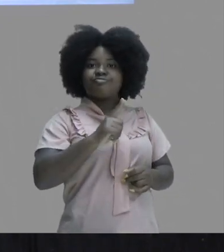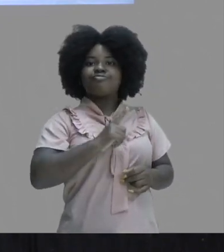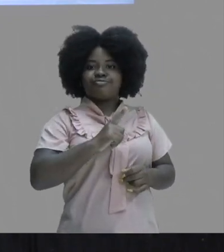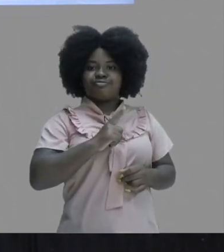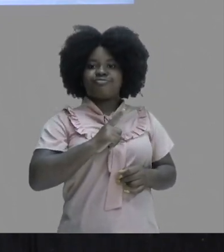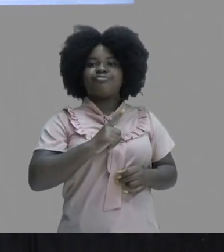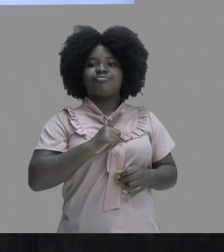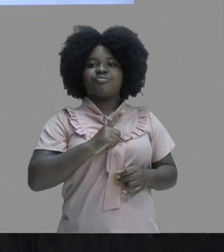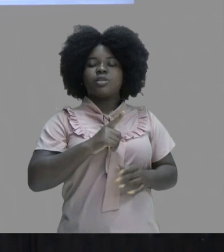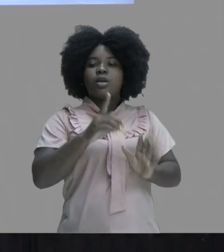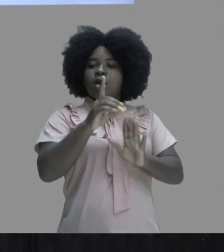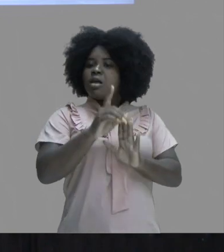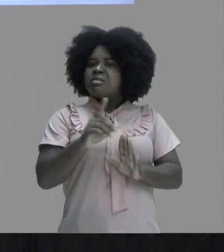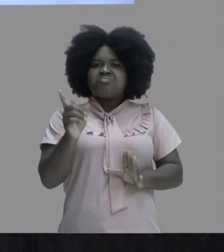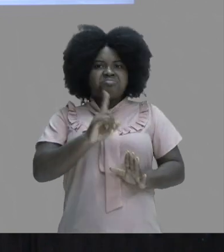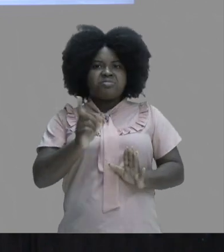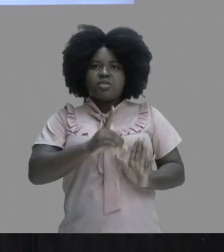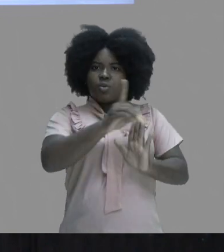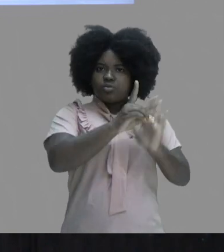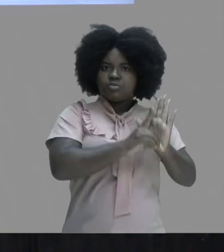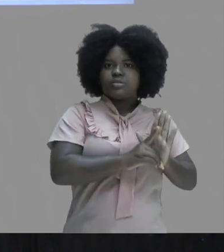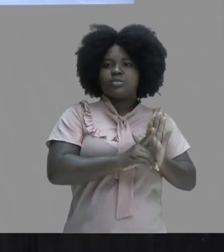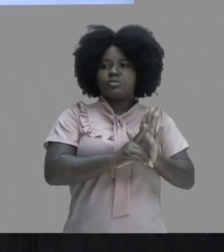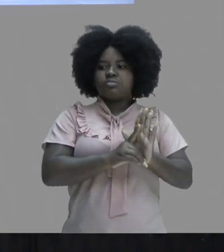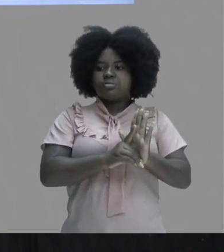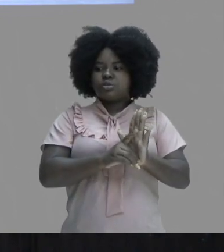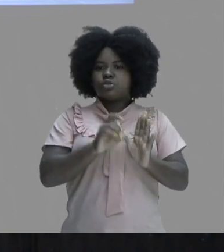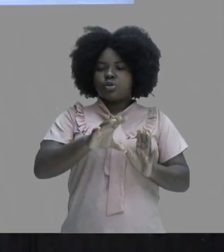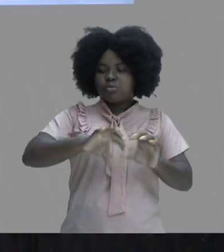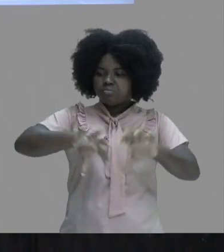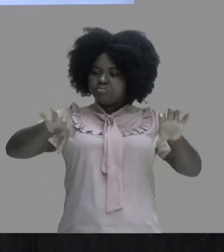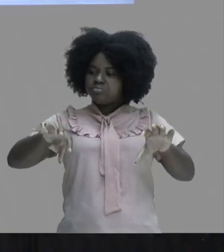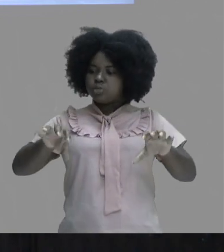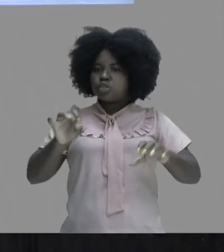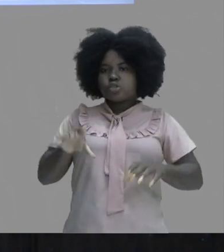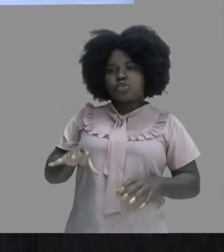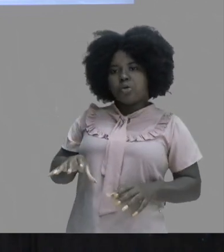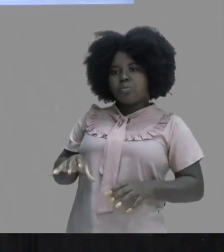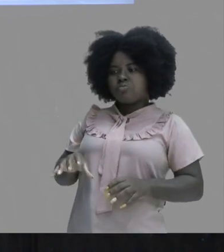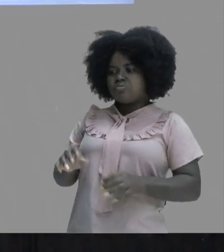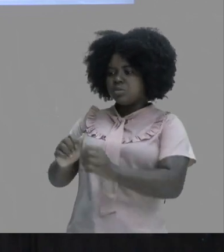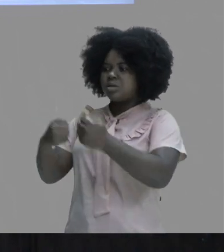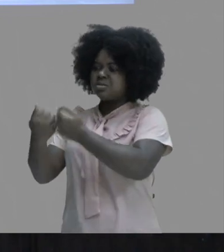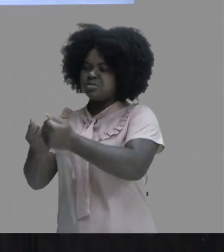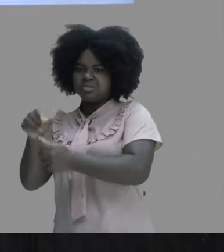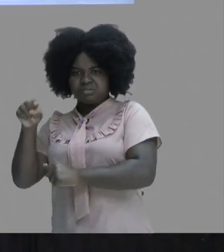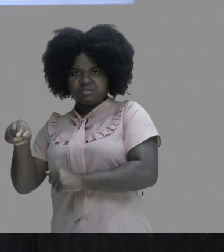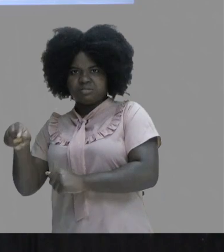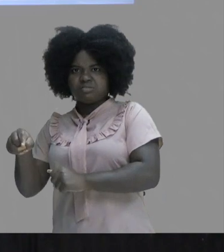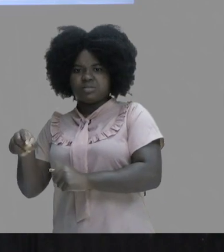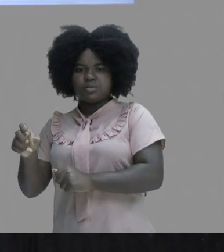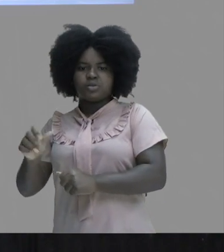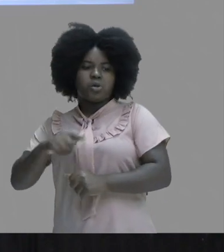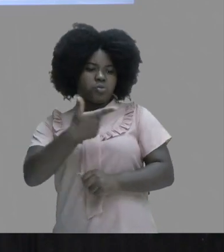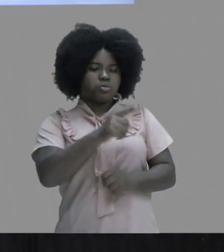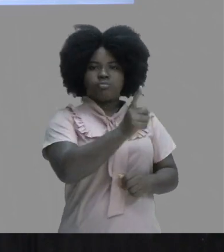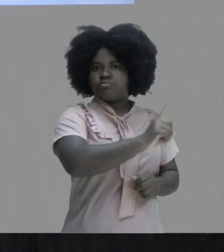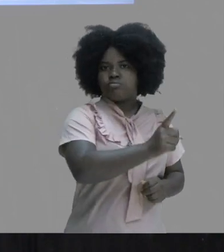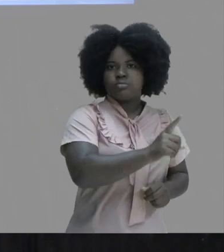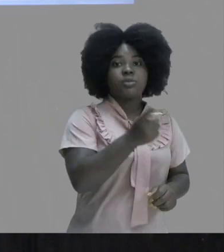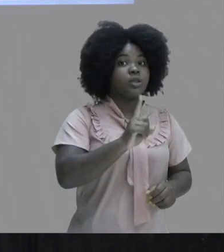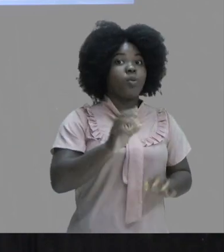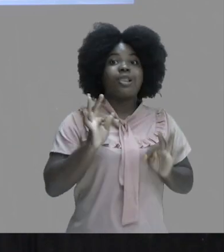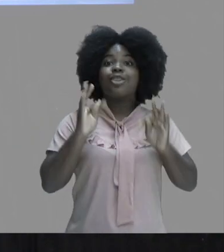restrito a nenhuma parcela da sociedade, não. É um direito que todos os seres